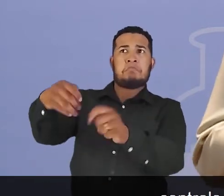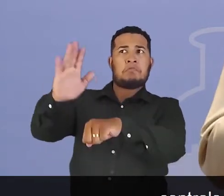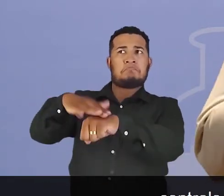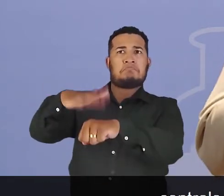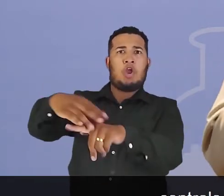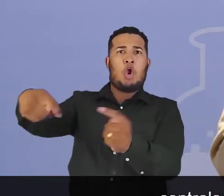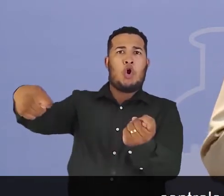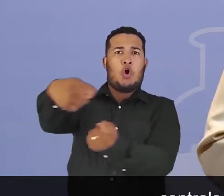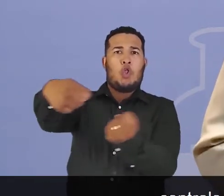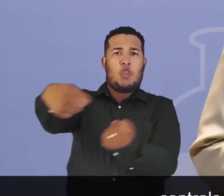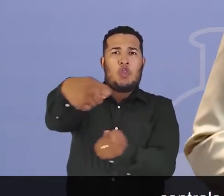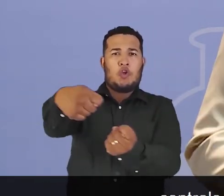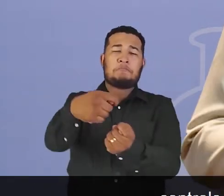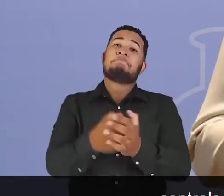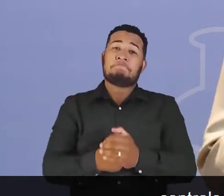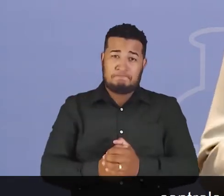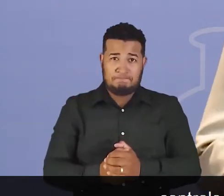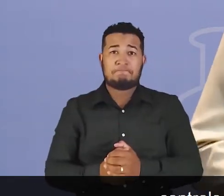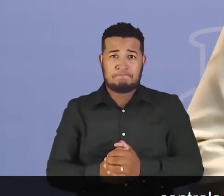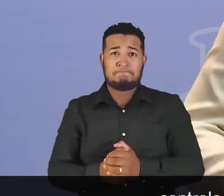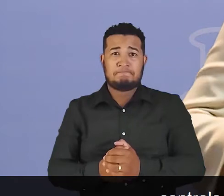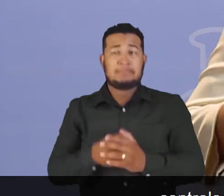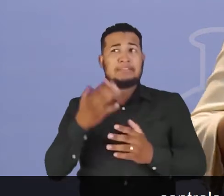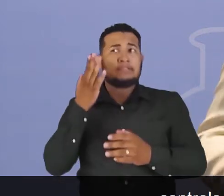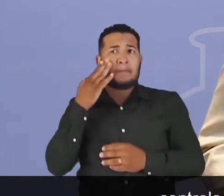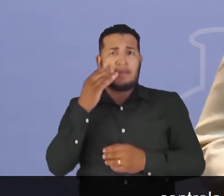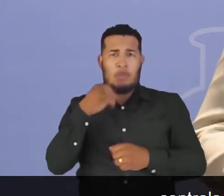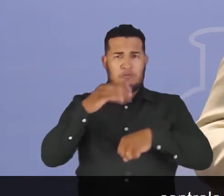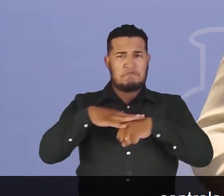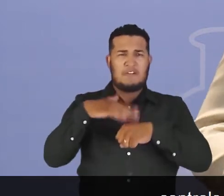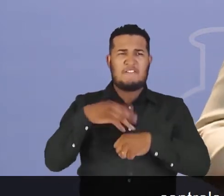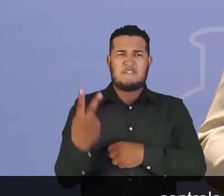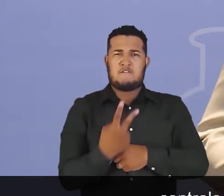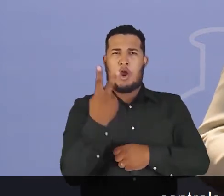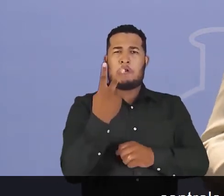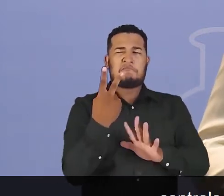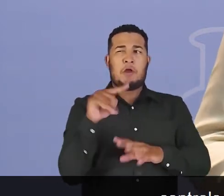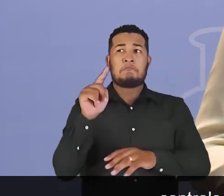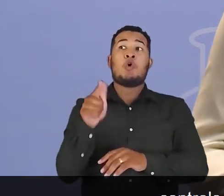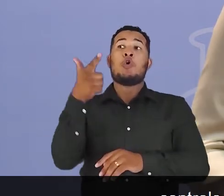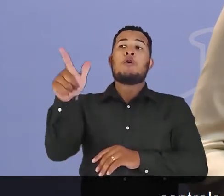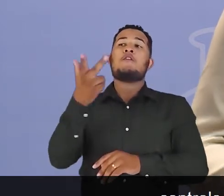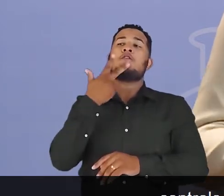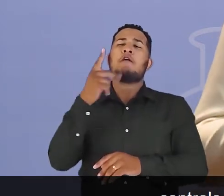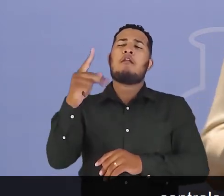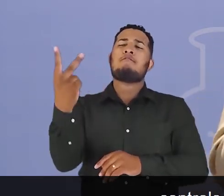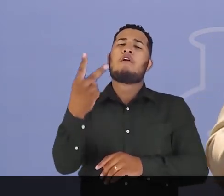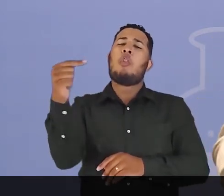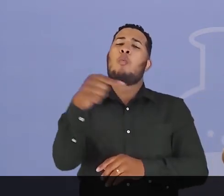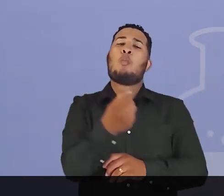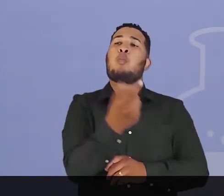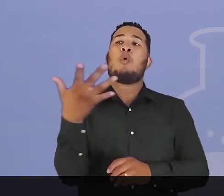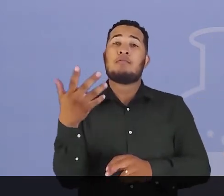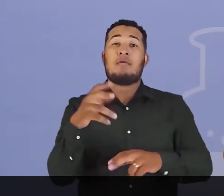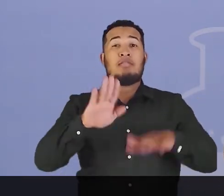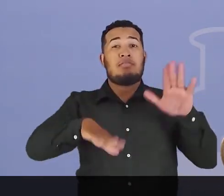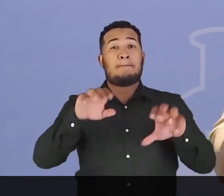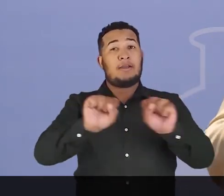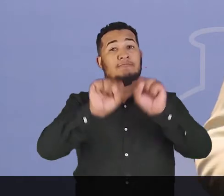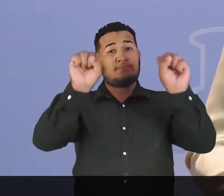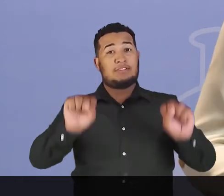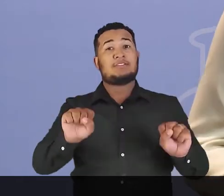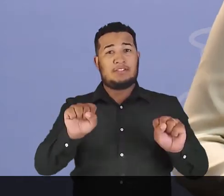e deixa que o mercado financeiro defina a sua valorização de acordo com